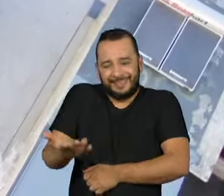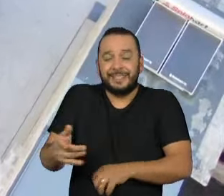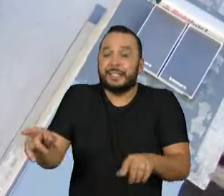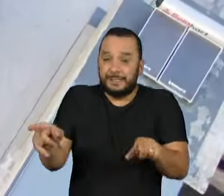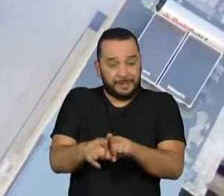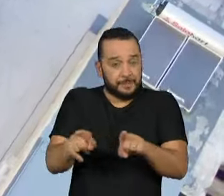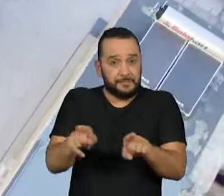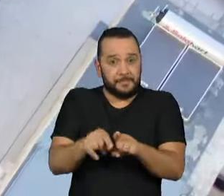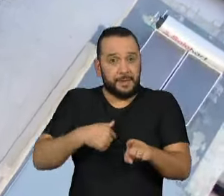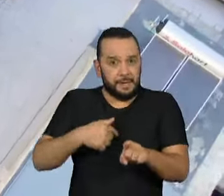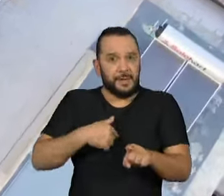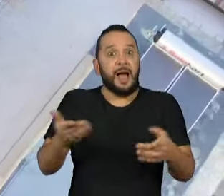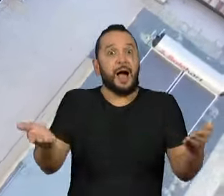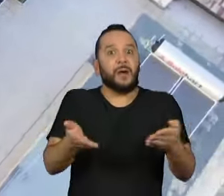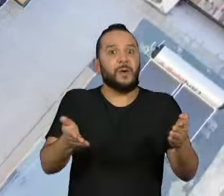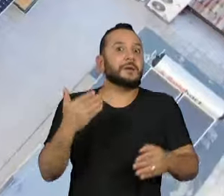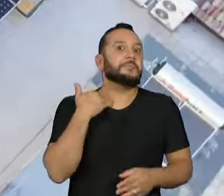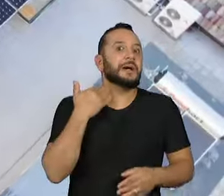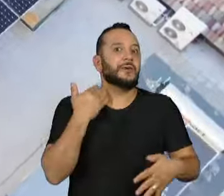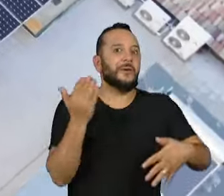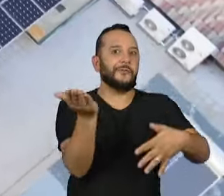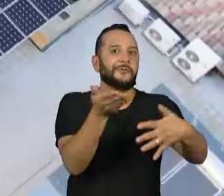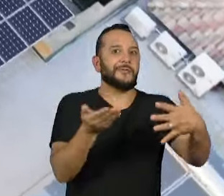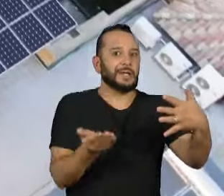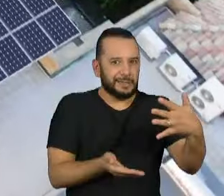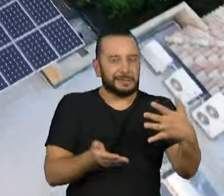de financiamento bancário.